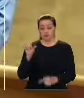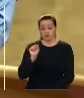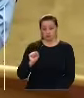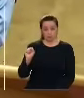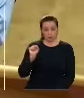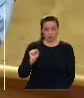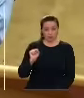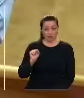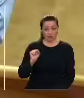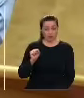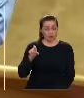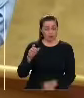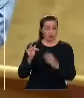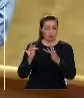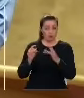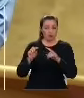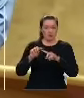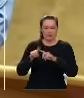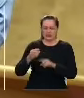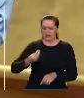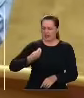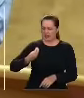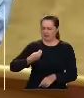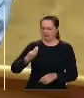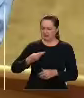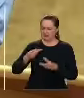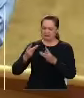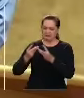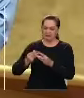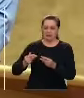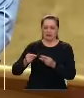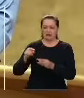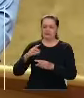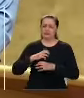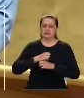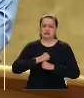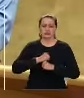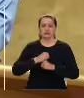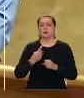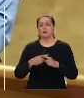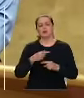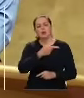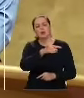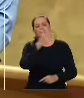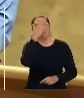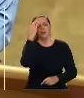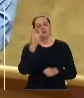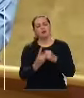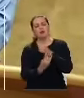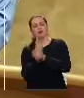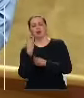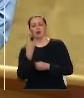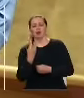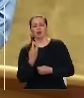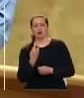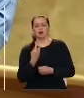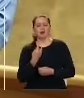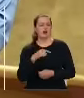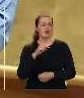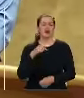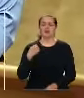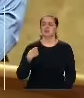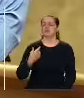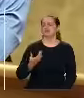ninguém, mas você está magoado com a vida. Porque alguém te traiu, porque alguém errou, agora você generaliza, você já virou um solitário